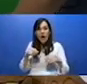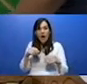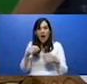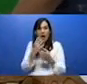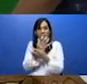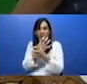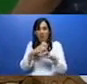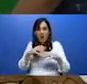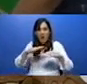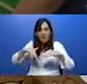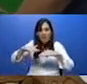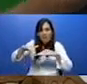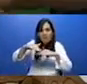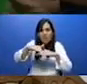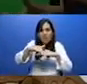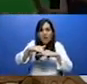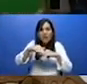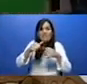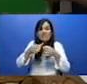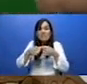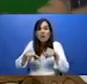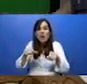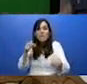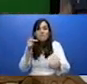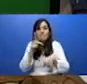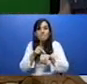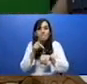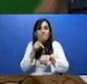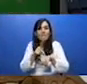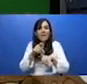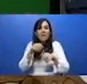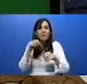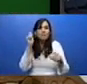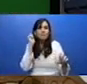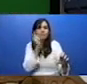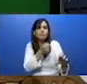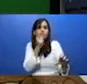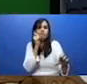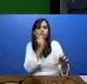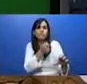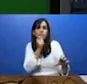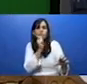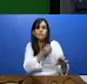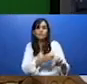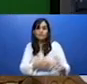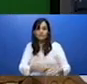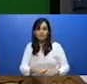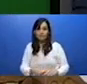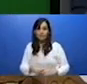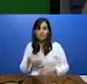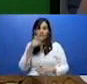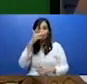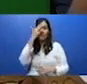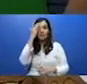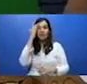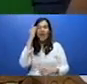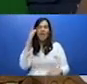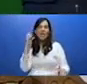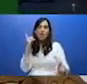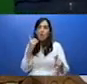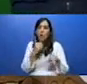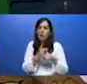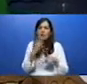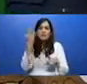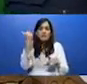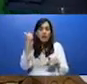nas rochas, tá? E quando um fóssil é encontrado, os paleontólogos continuam buscando por outros, porque